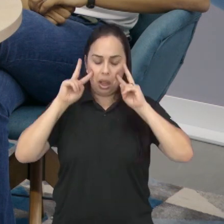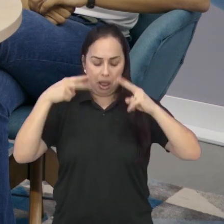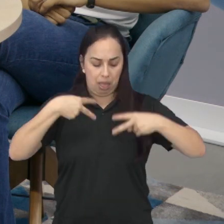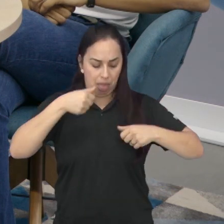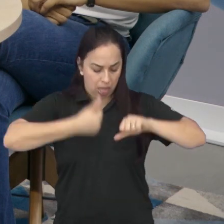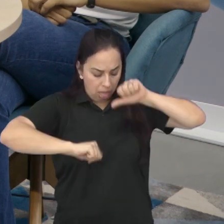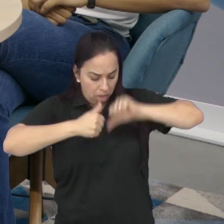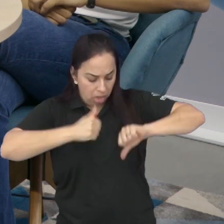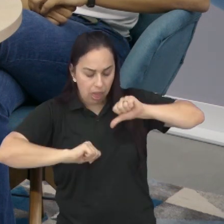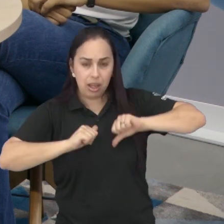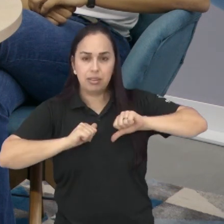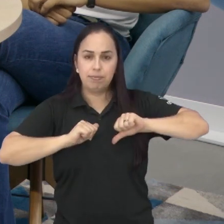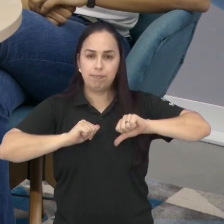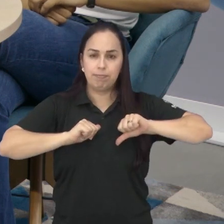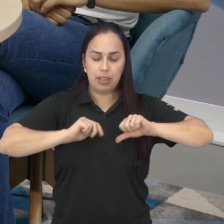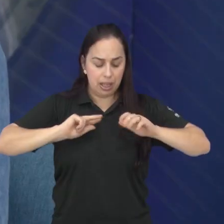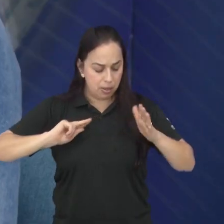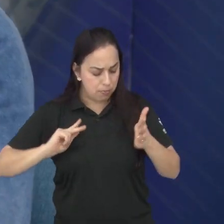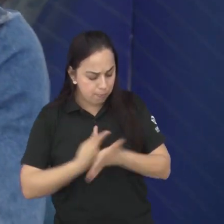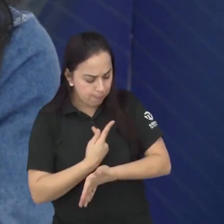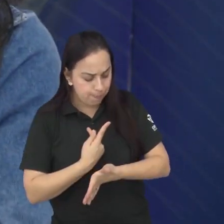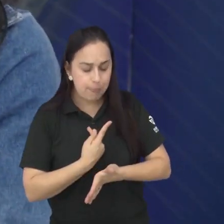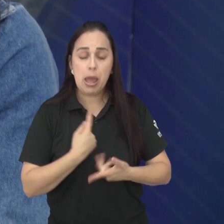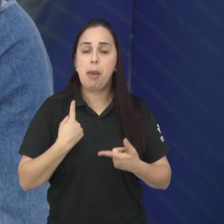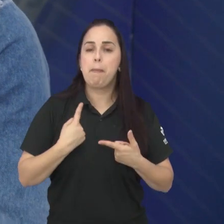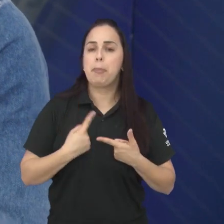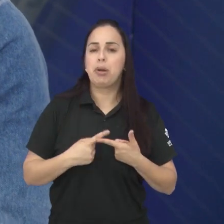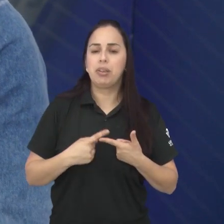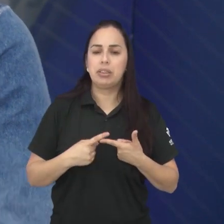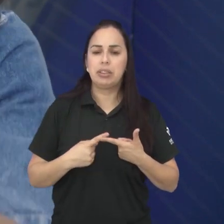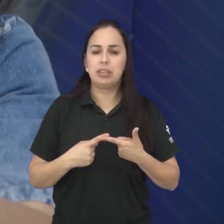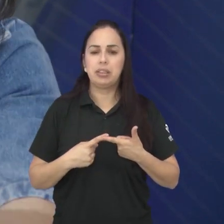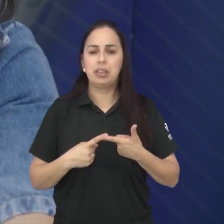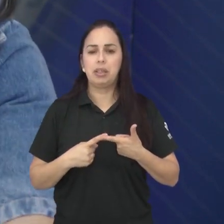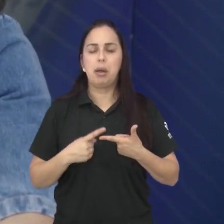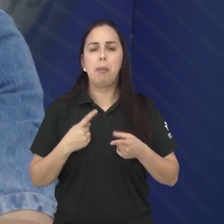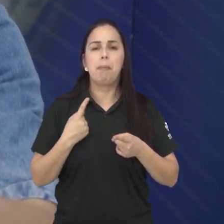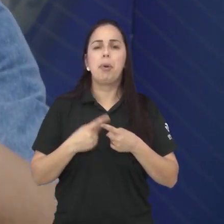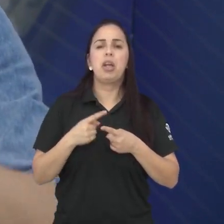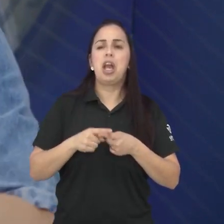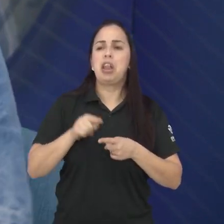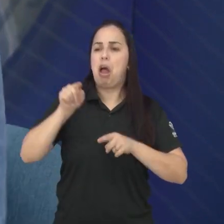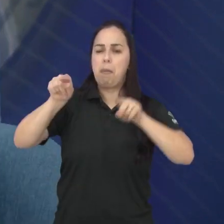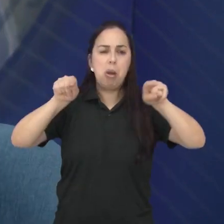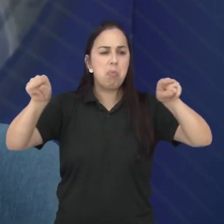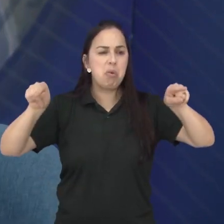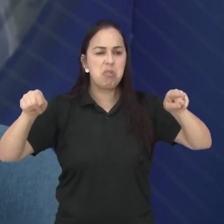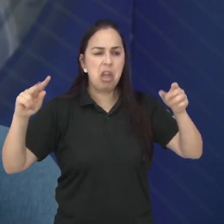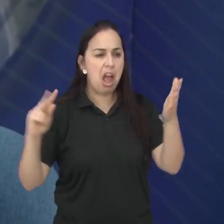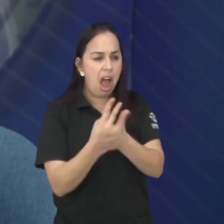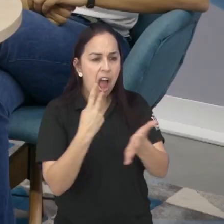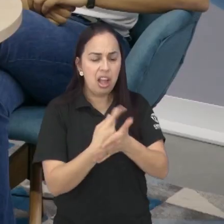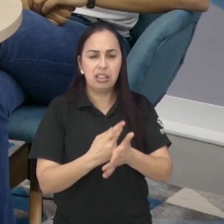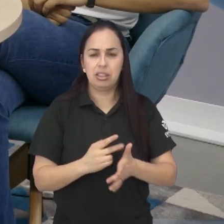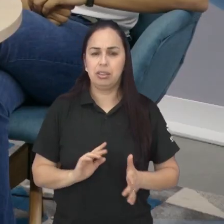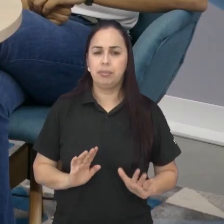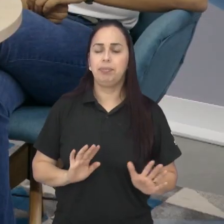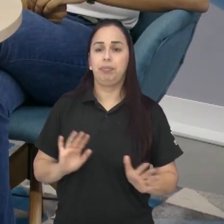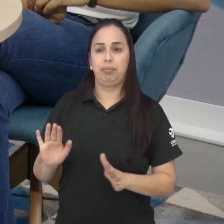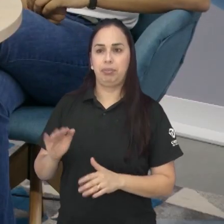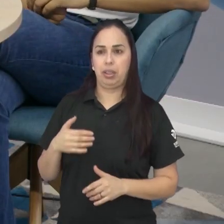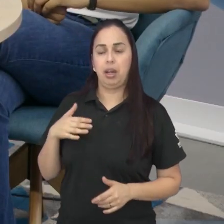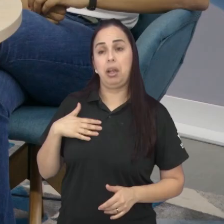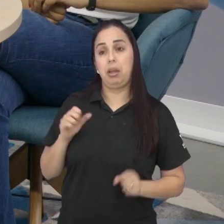essa autoanálise, onde é que eu estou errando, por que eu estou apontando o dedo aqui e ali. Eu